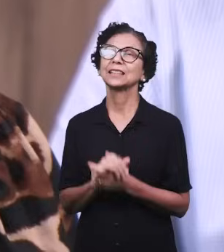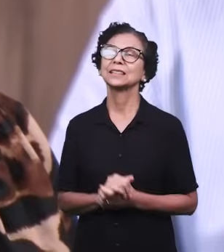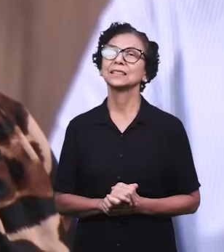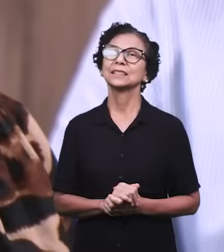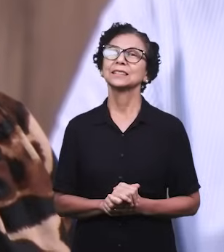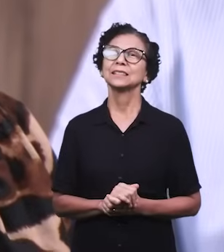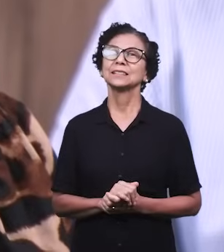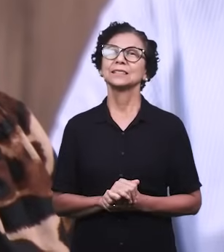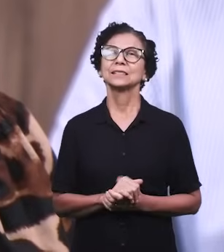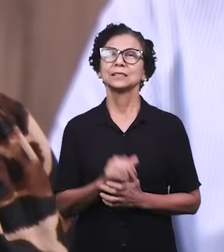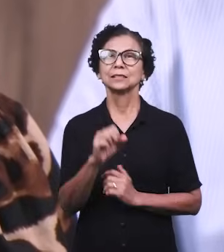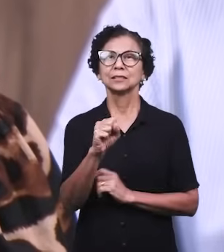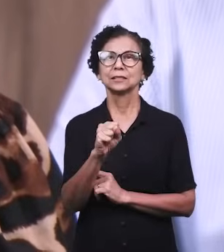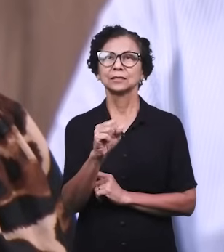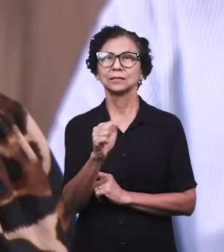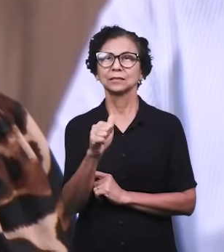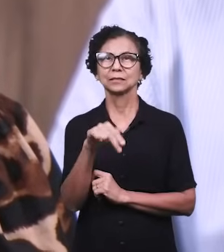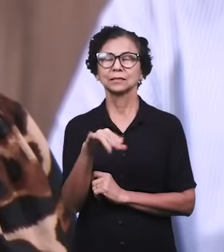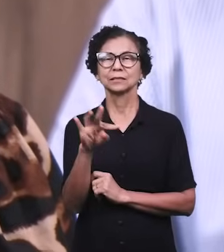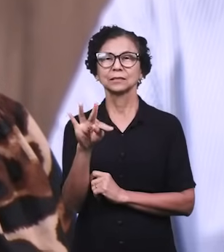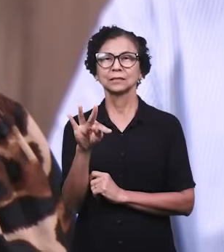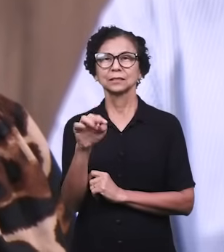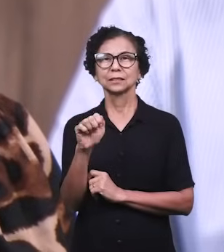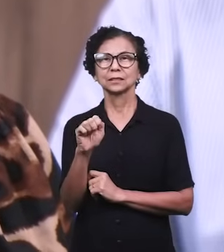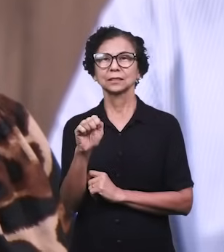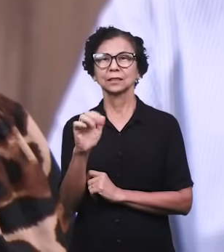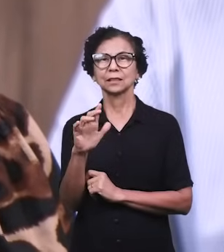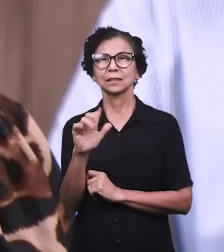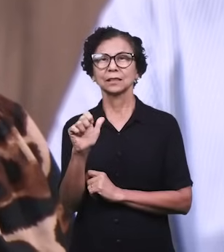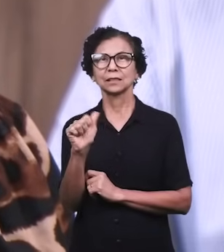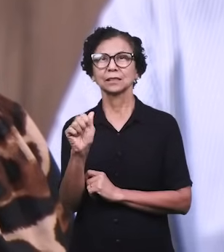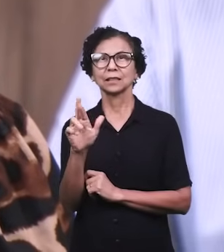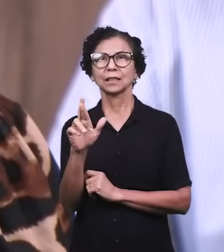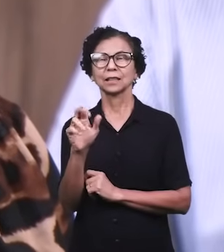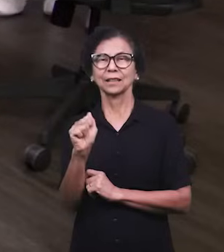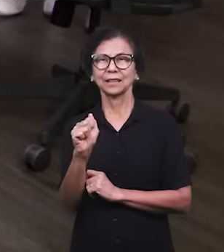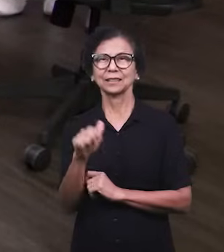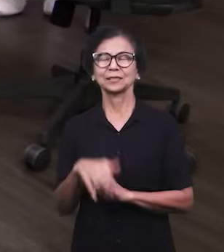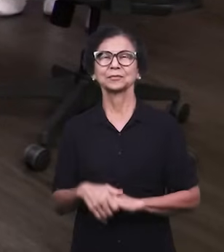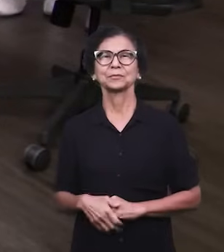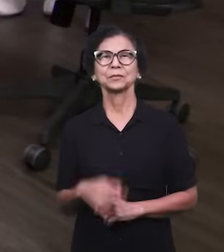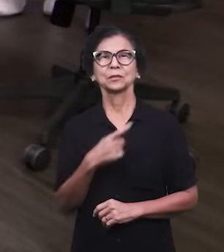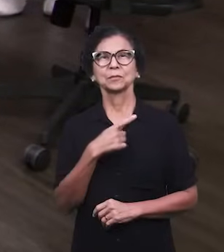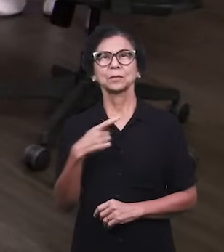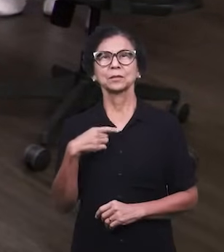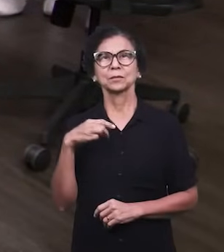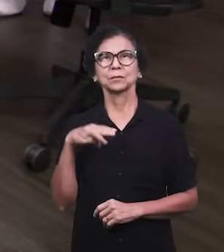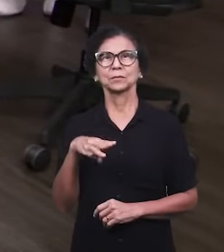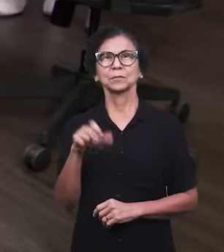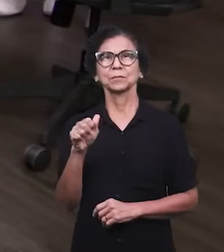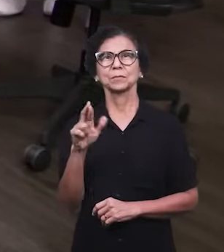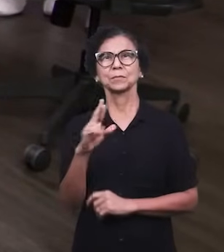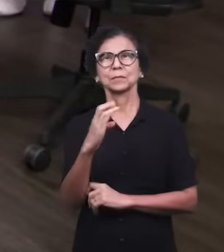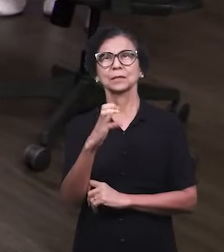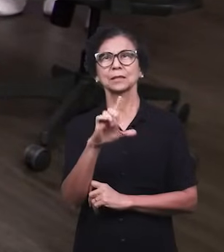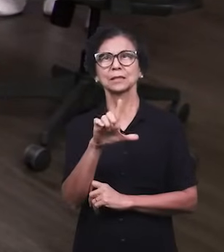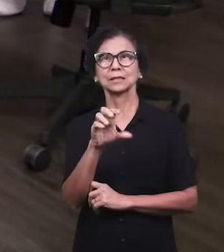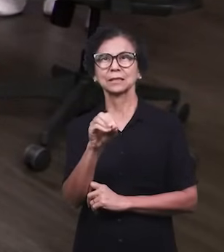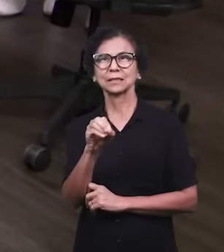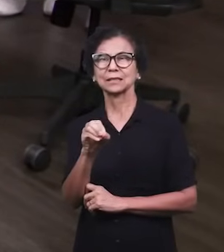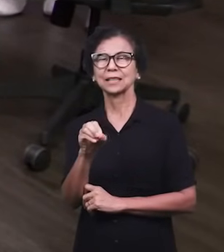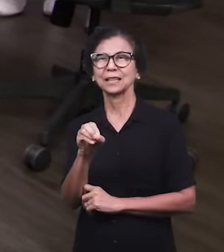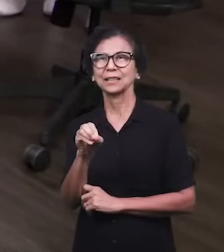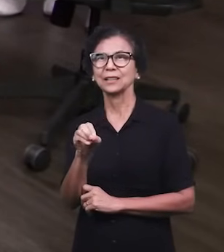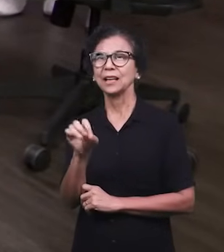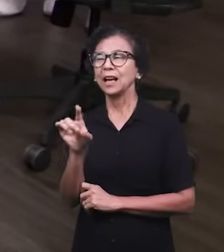Eu sou da Igreja de Santa Clara, do Ministério do Pastor Marcelo Teixeira. Amém. Pronto. Então já estamos... Tá pastor, falado. Eu só queria,